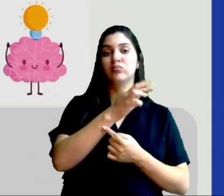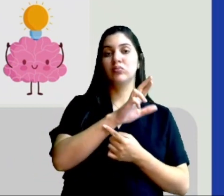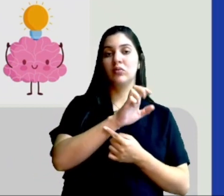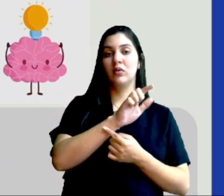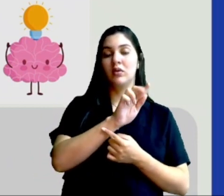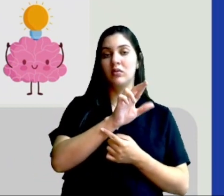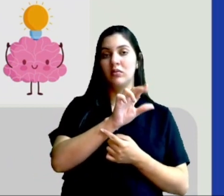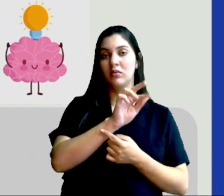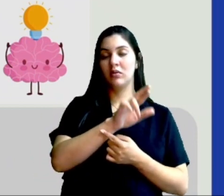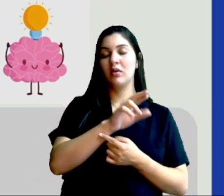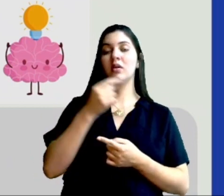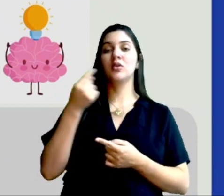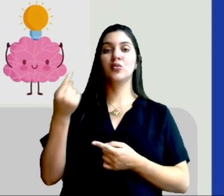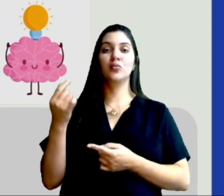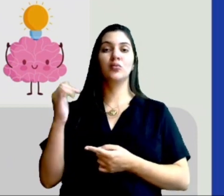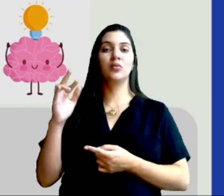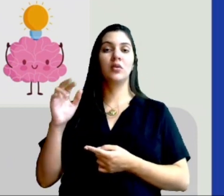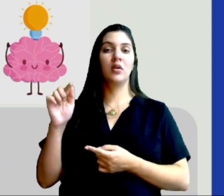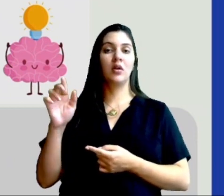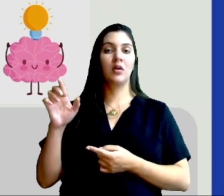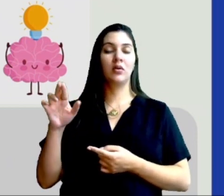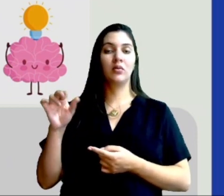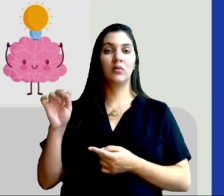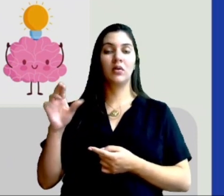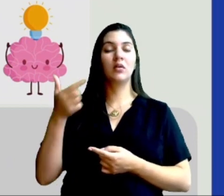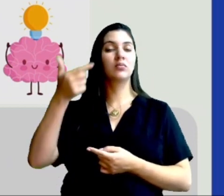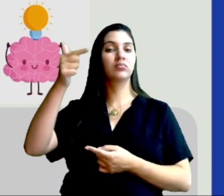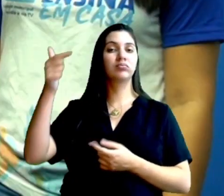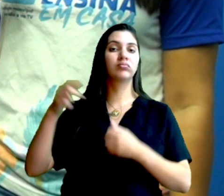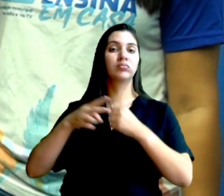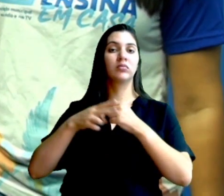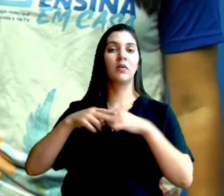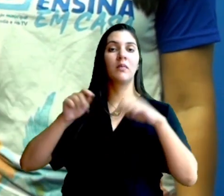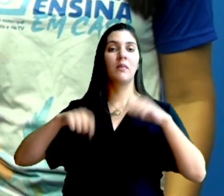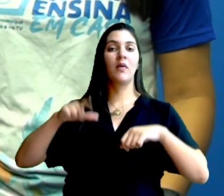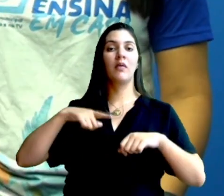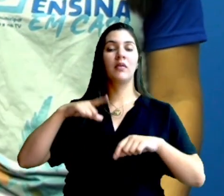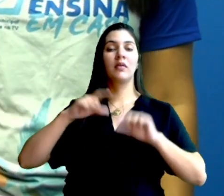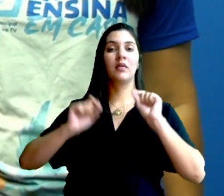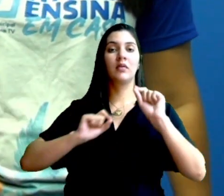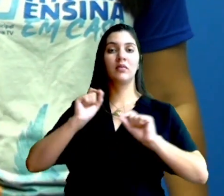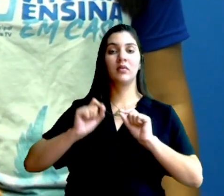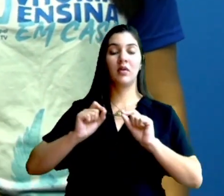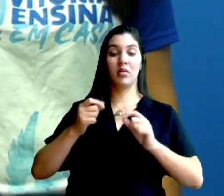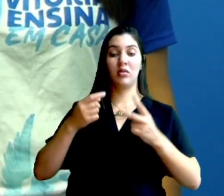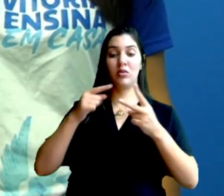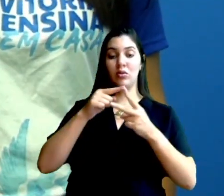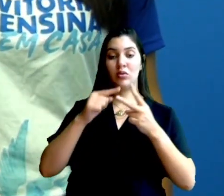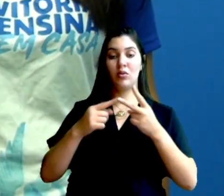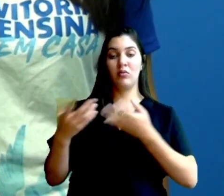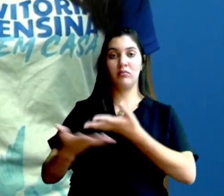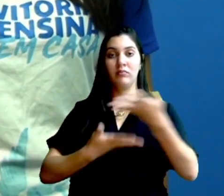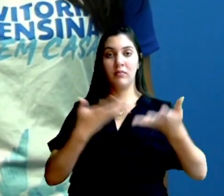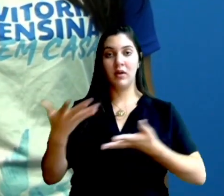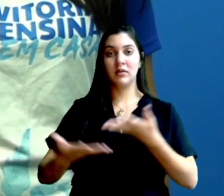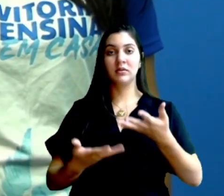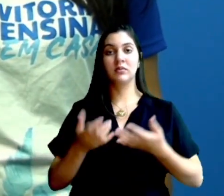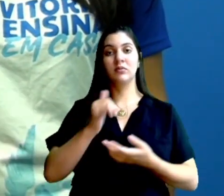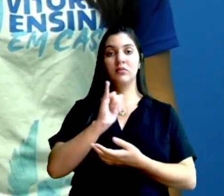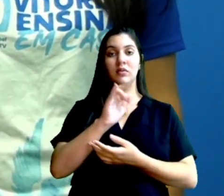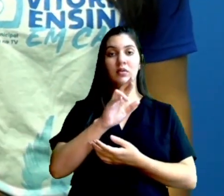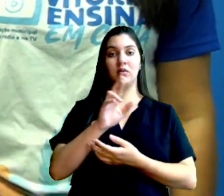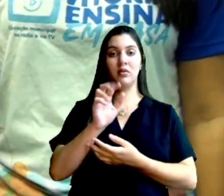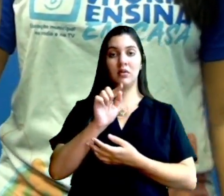regular e um no irregular. E outros verbos podem ter dois particípios